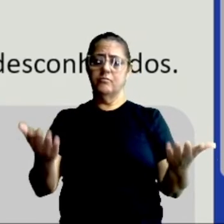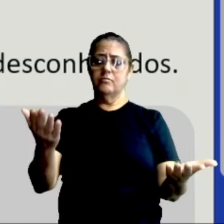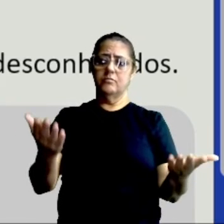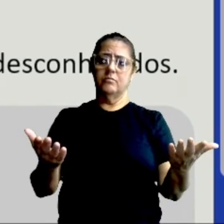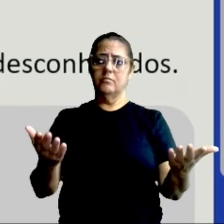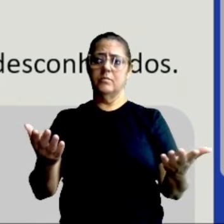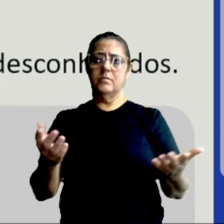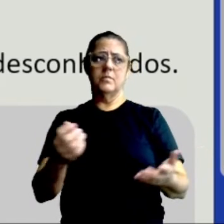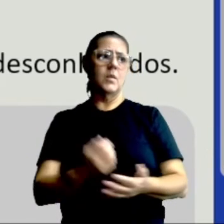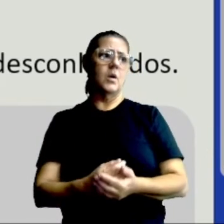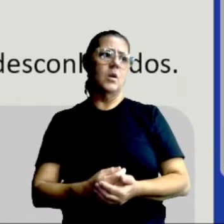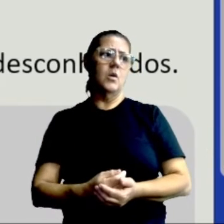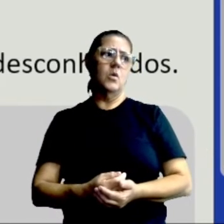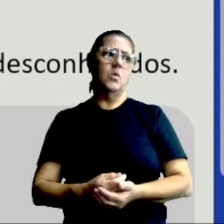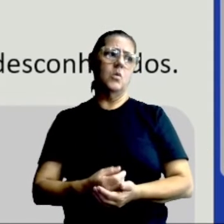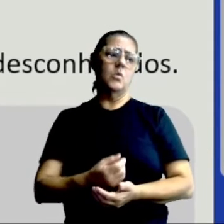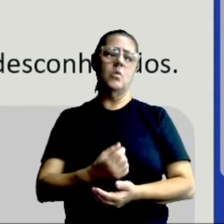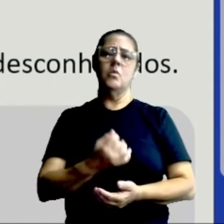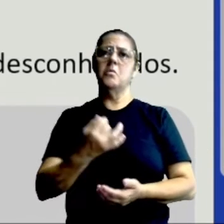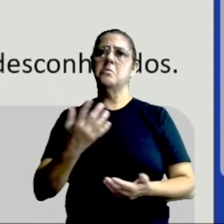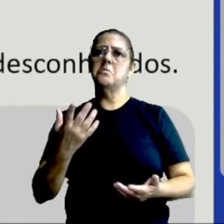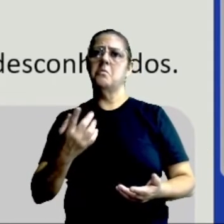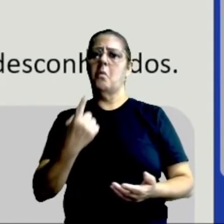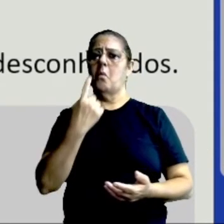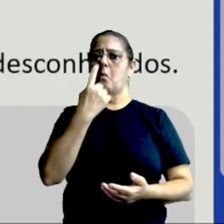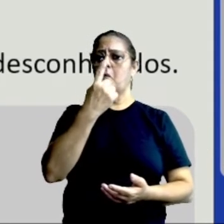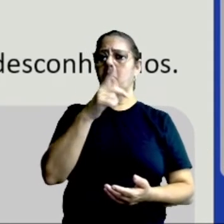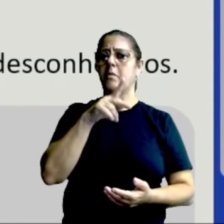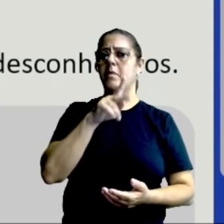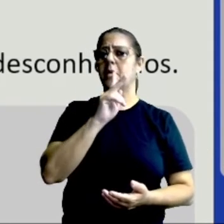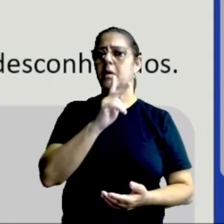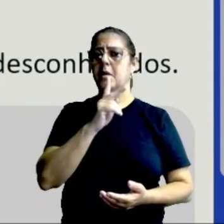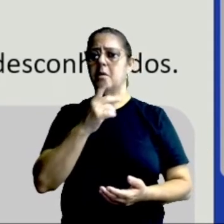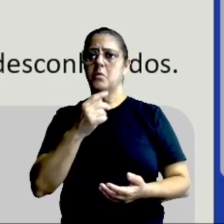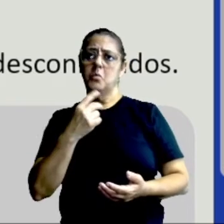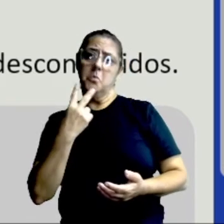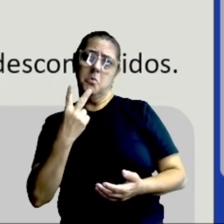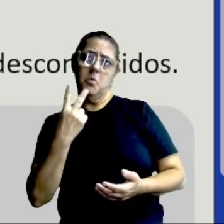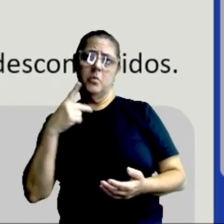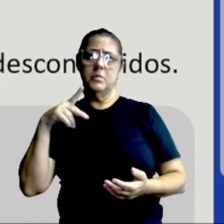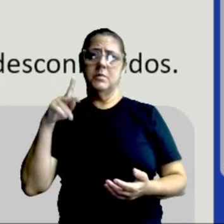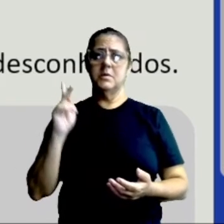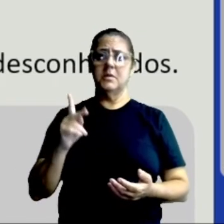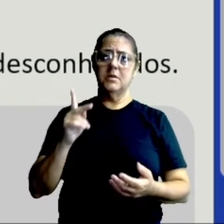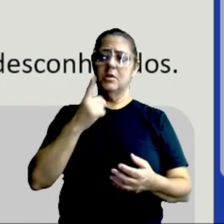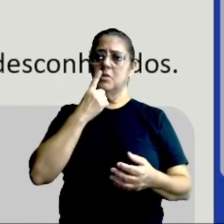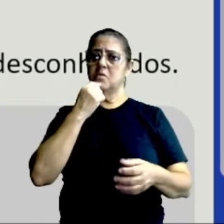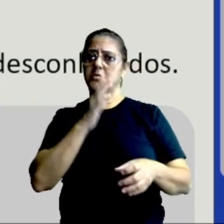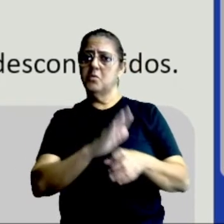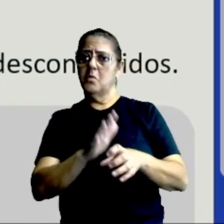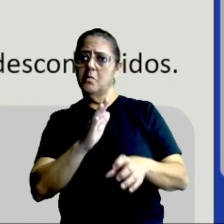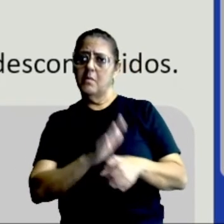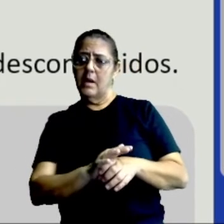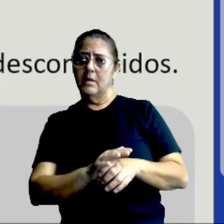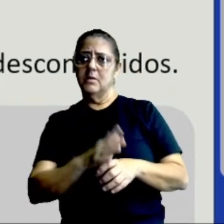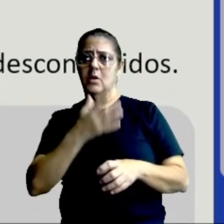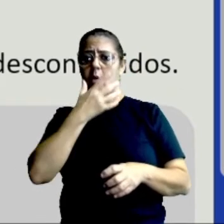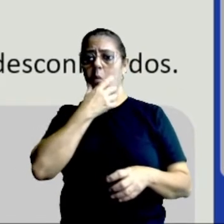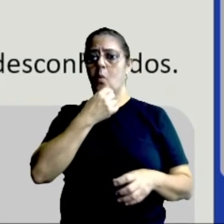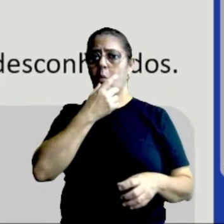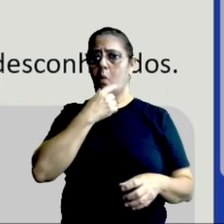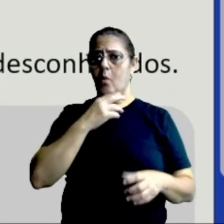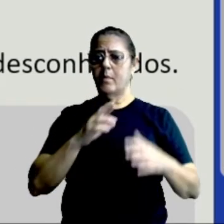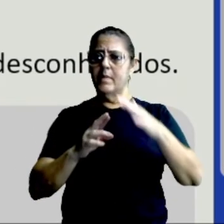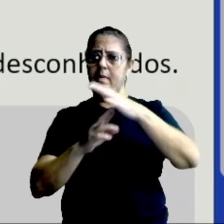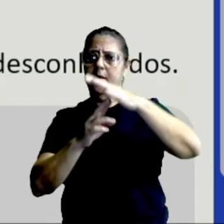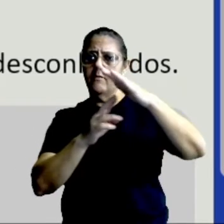sei lá, quanto se chegou a 1 quilo, 2 quilos de tomate, né? Então, para isso, eles